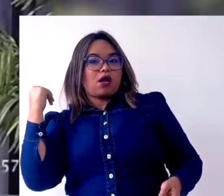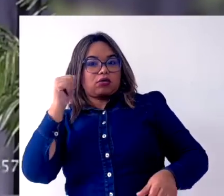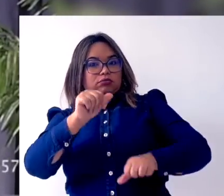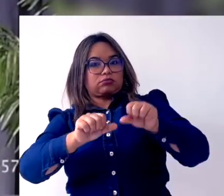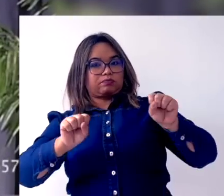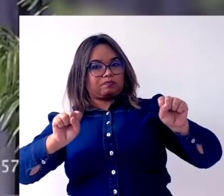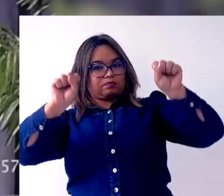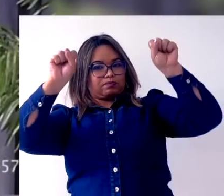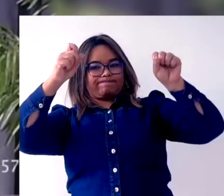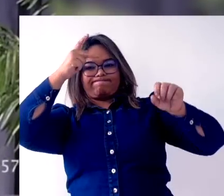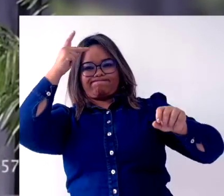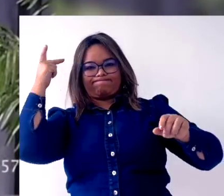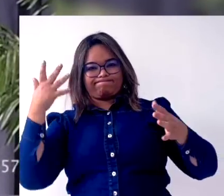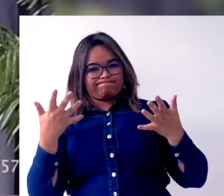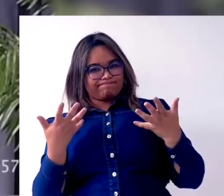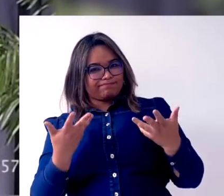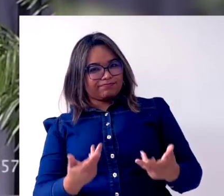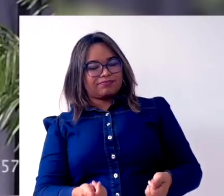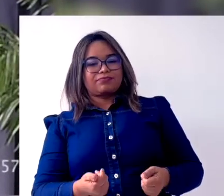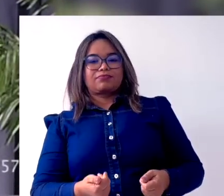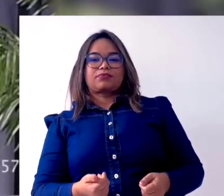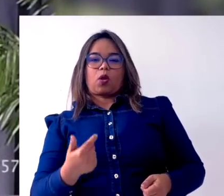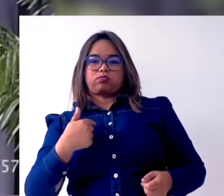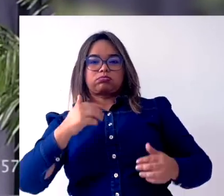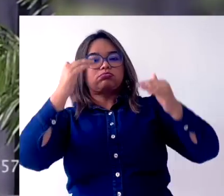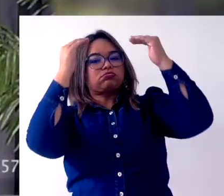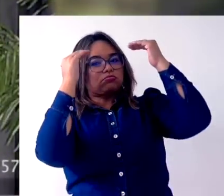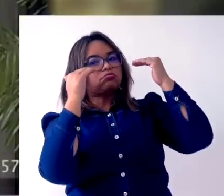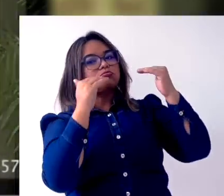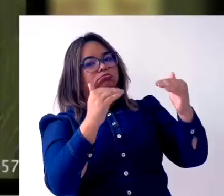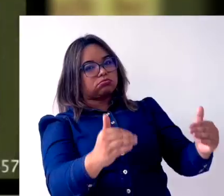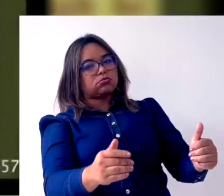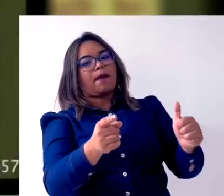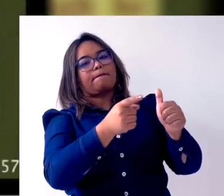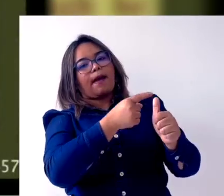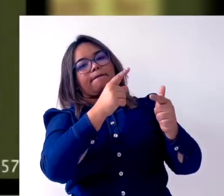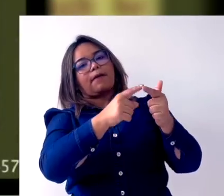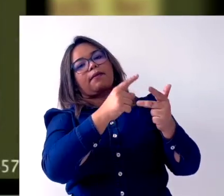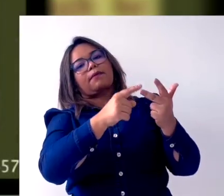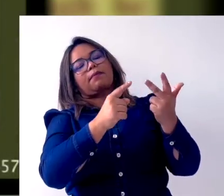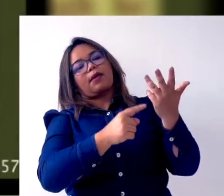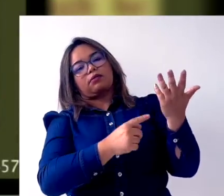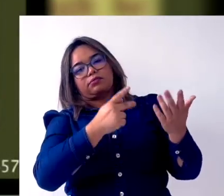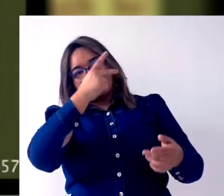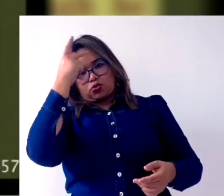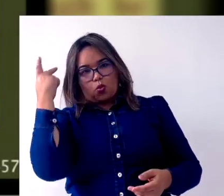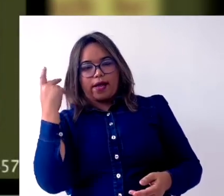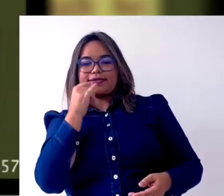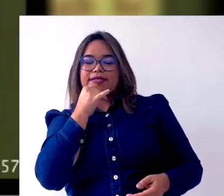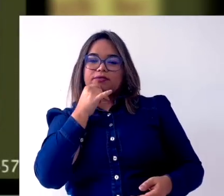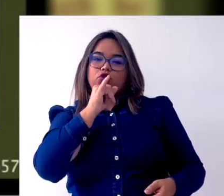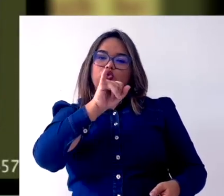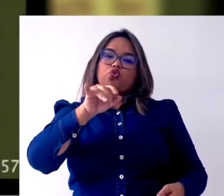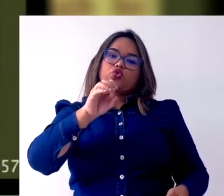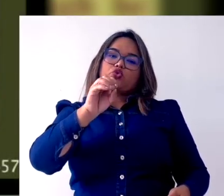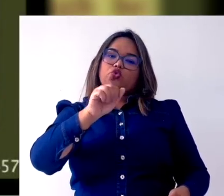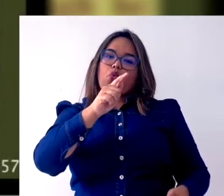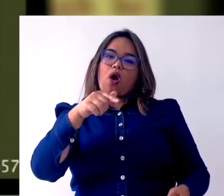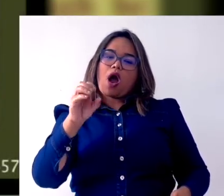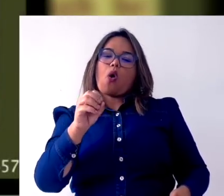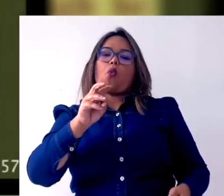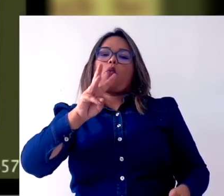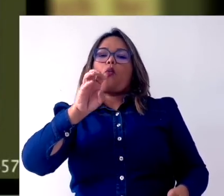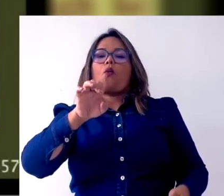eram magnificentes. Eu tenho muito respeito pelos primeiros reformadores. John Wesley, em suas notas sobre